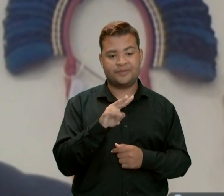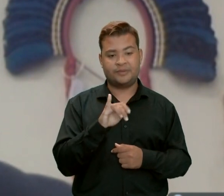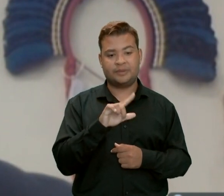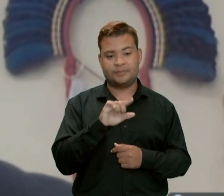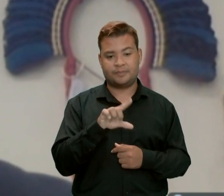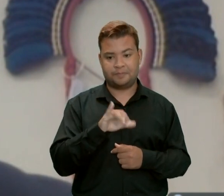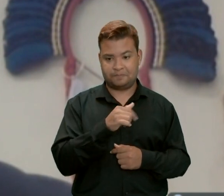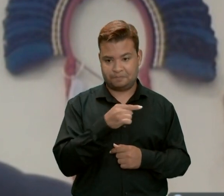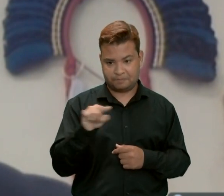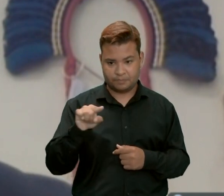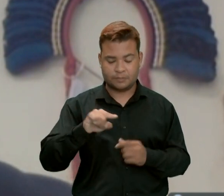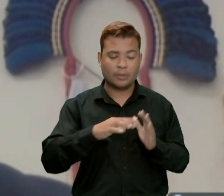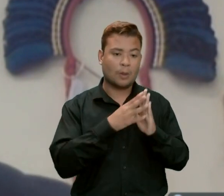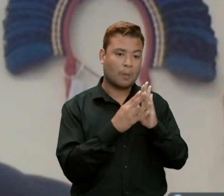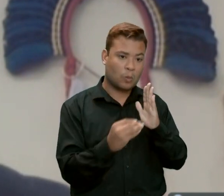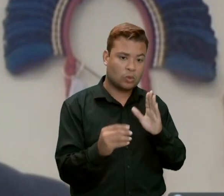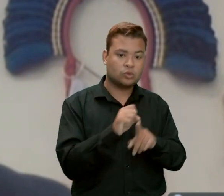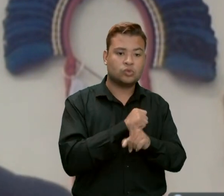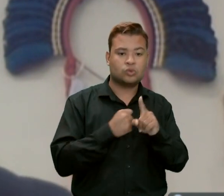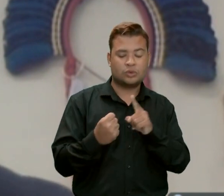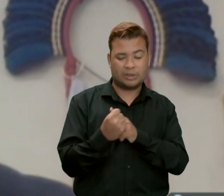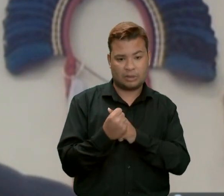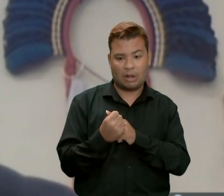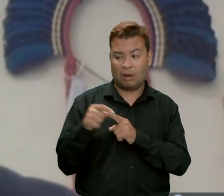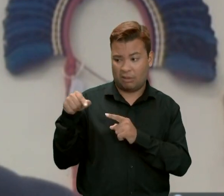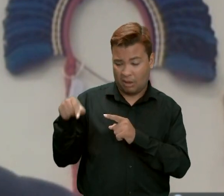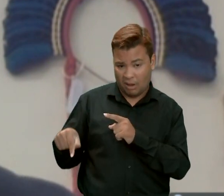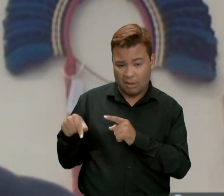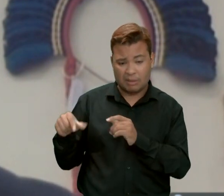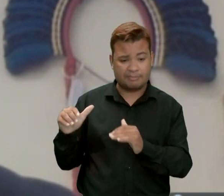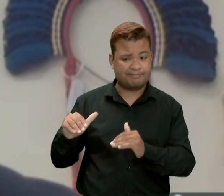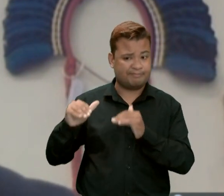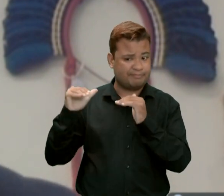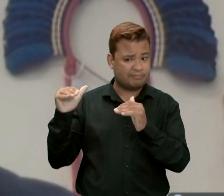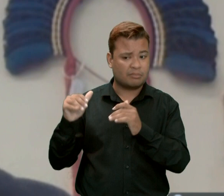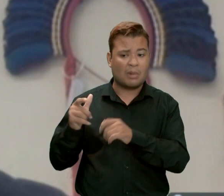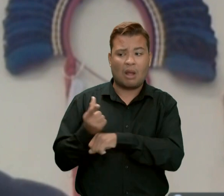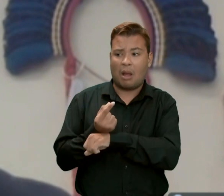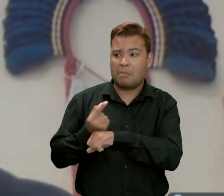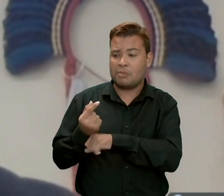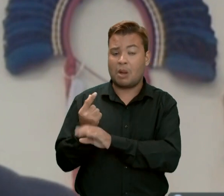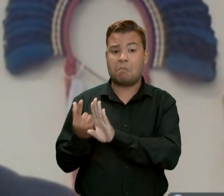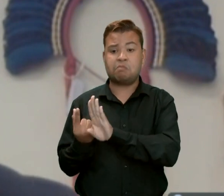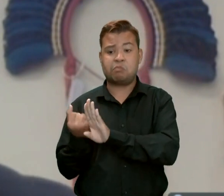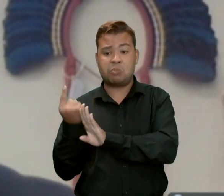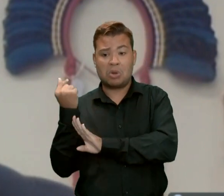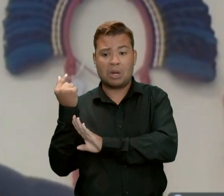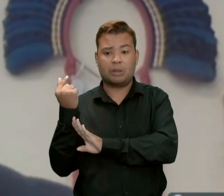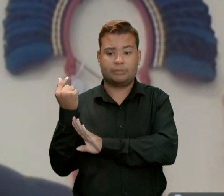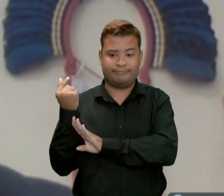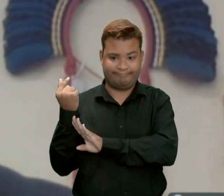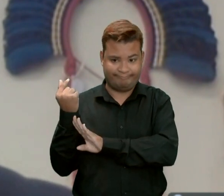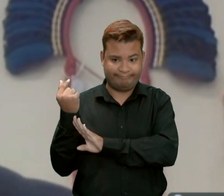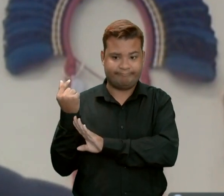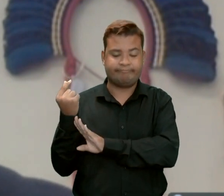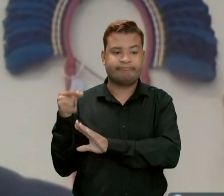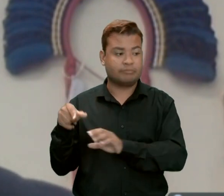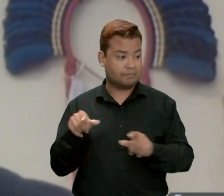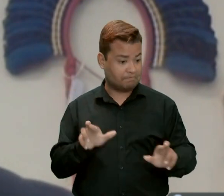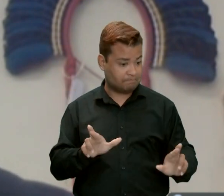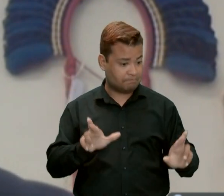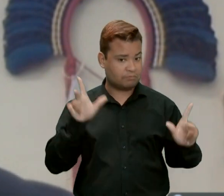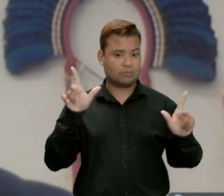sociedade majoritária, capitalista, burguesa, aos estados nacionais, esse modelo que a cada momento